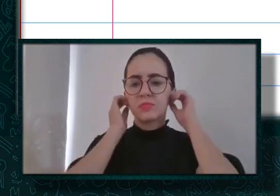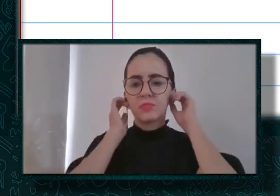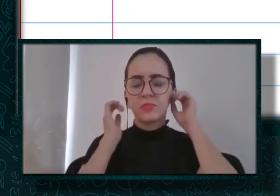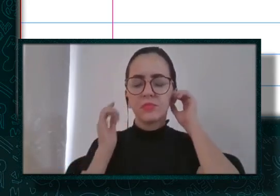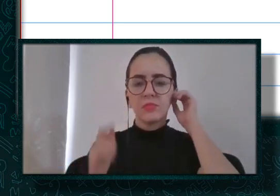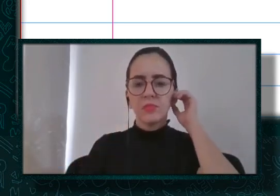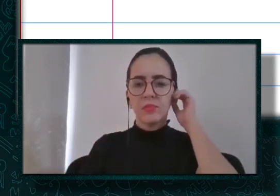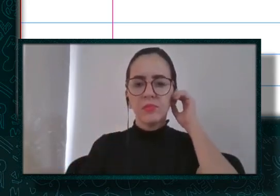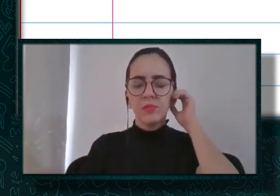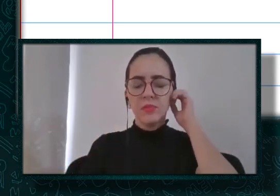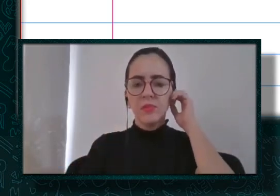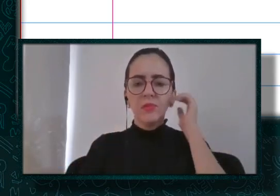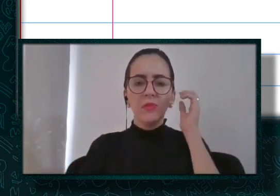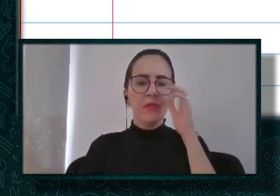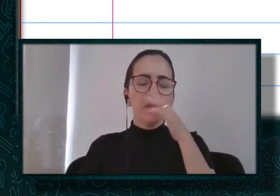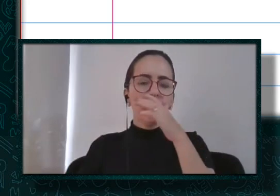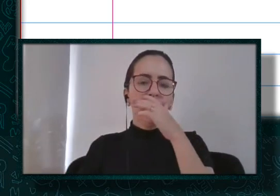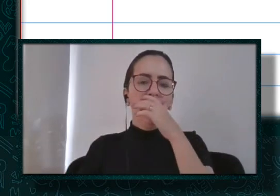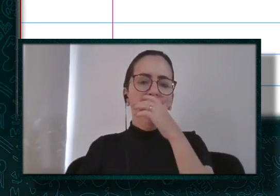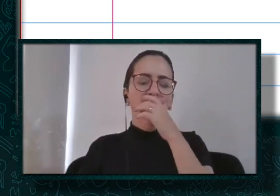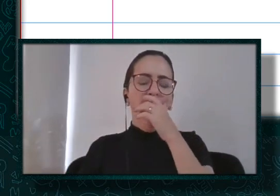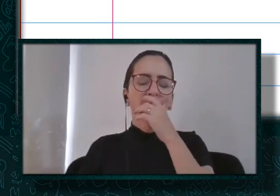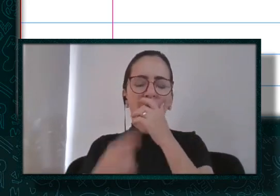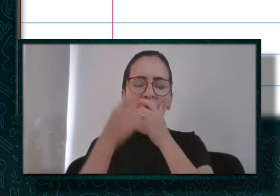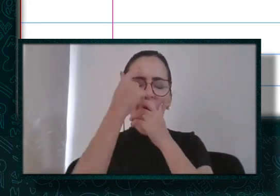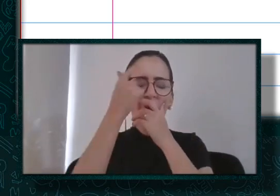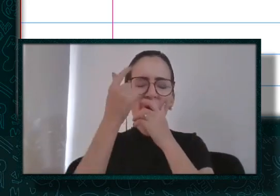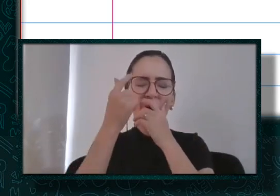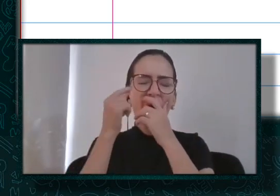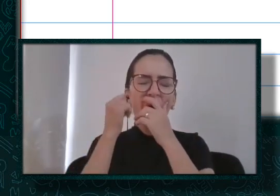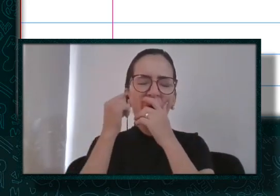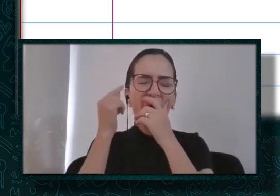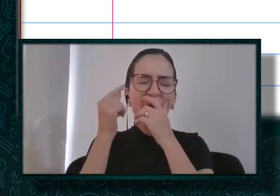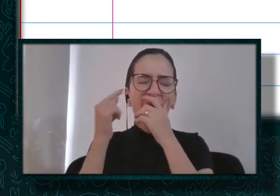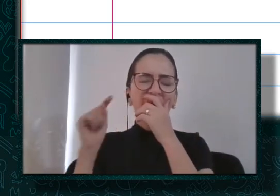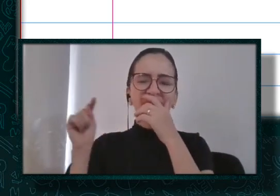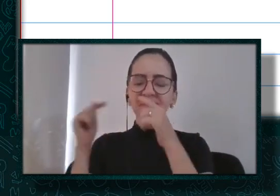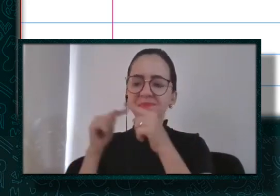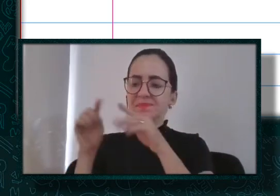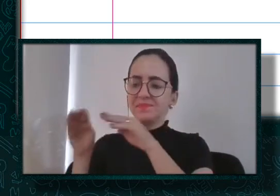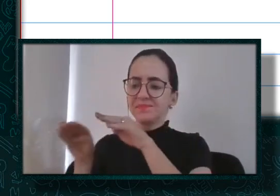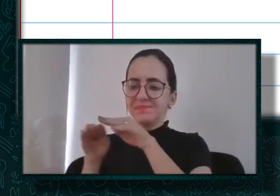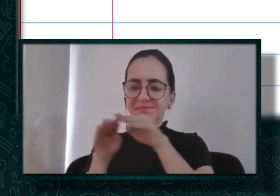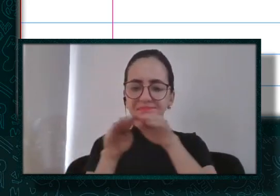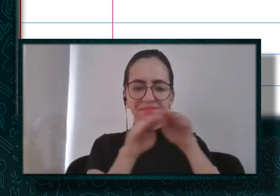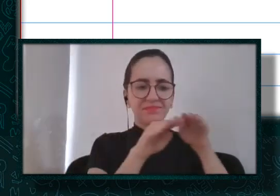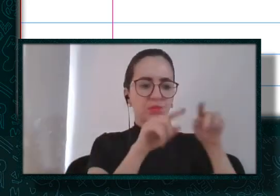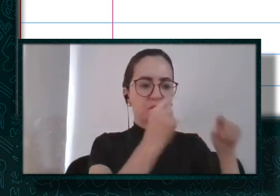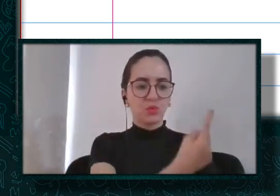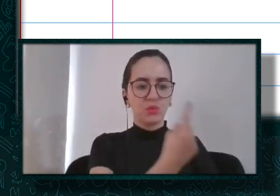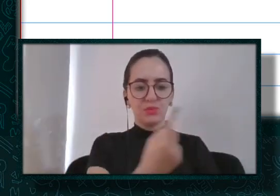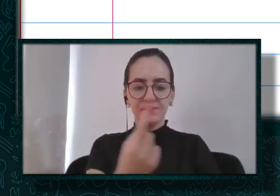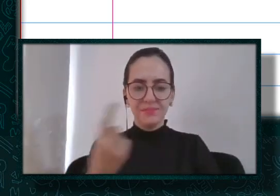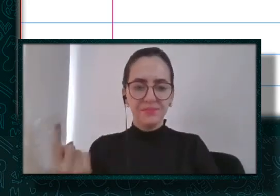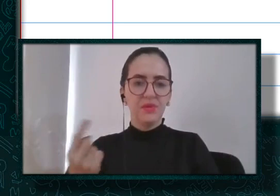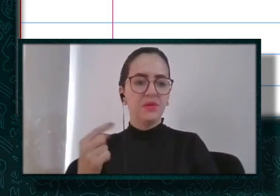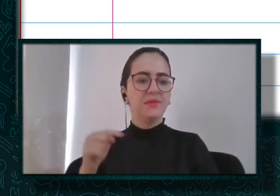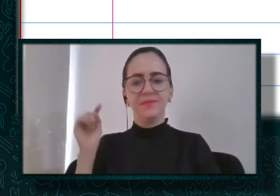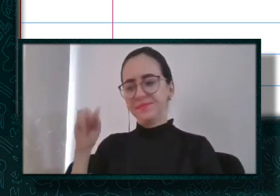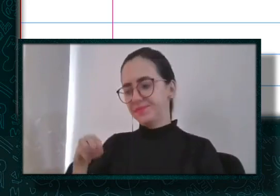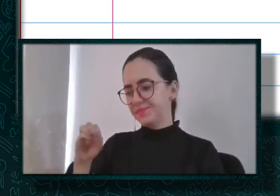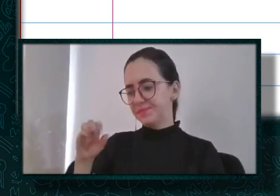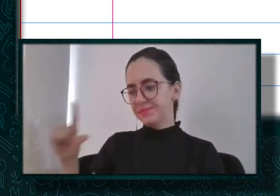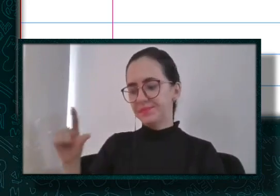o número de mols em um vai ter que ser igual ao número de mols no outro, certo? Por quê? Porque está aqui, ó, é 1 para